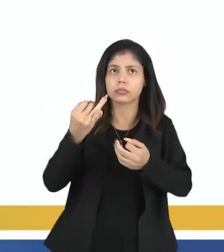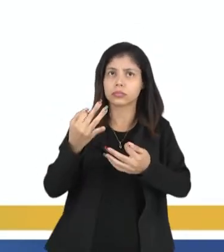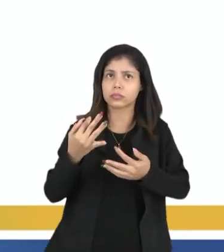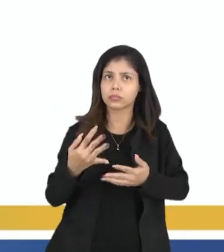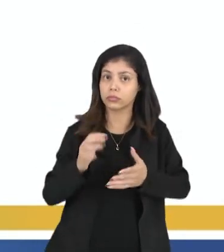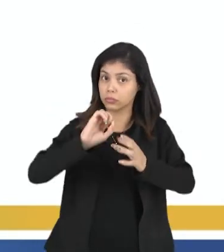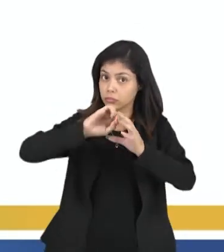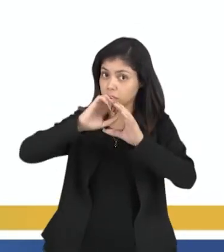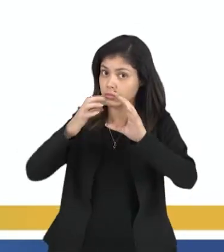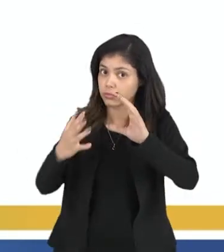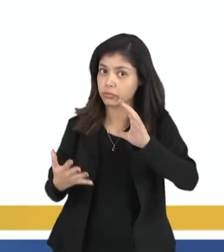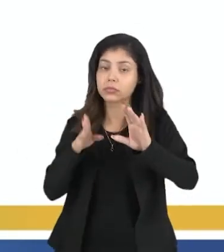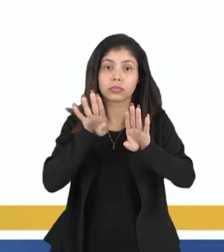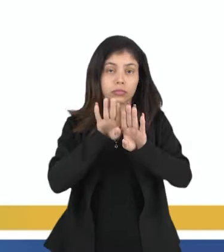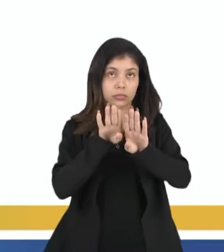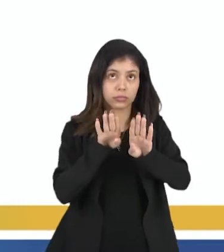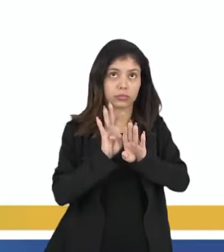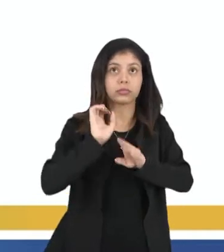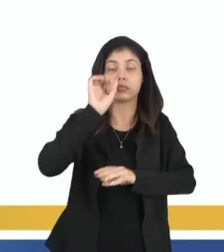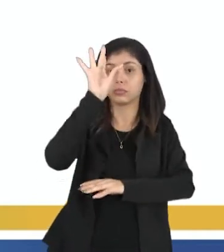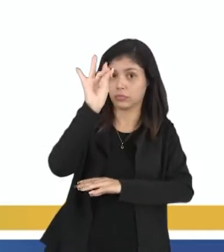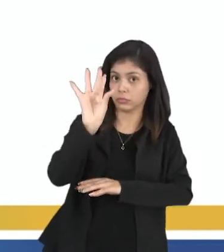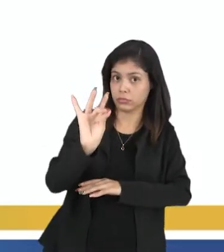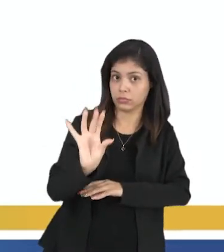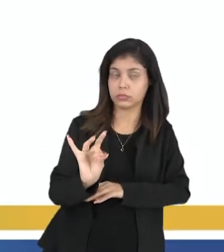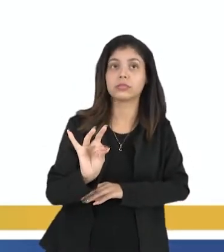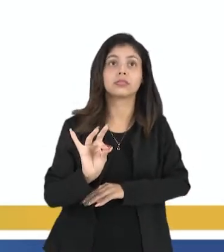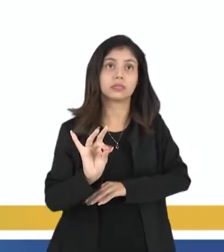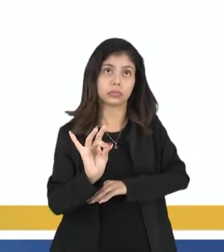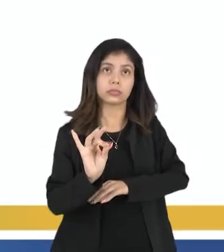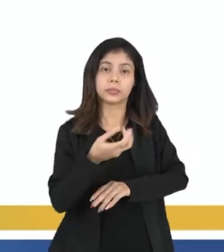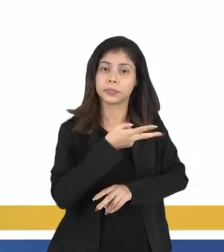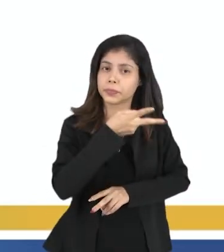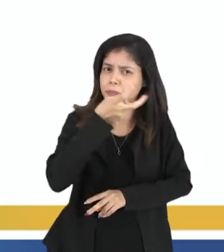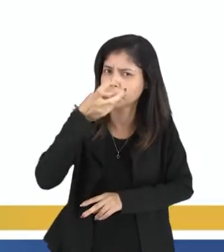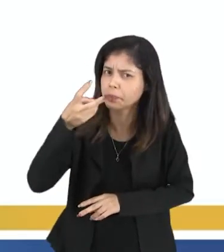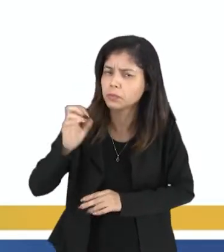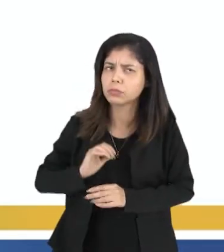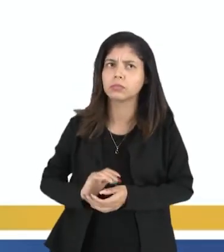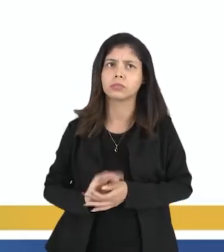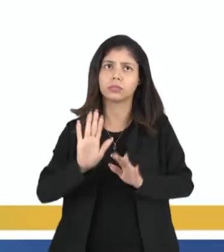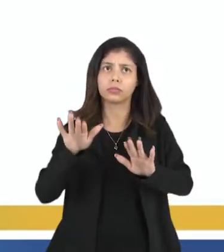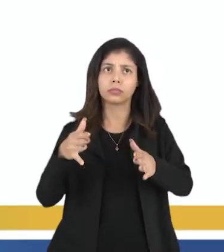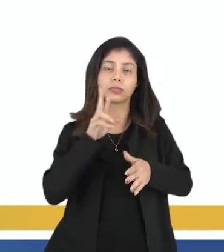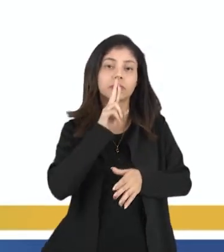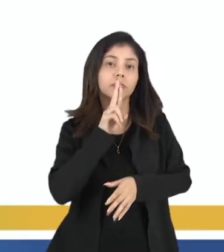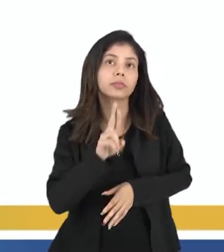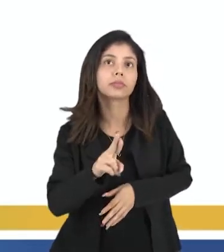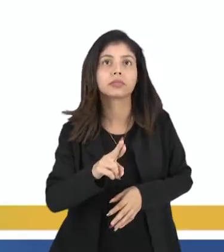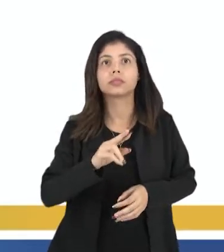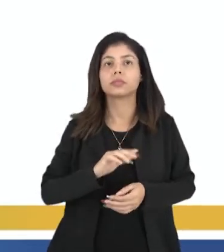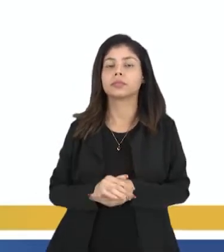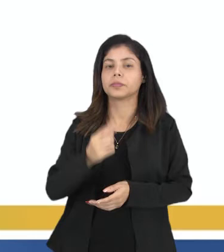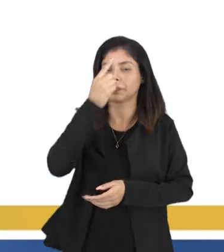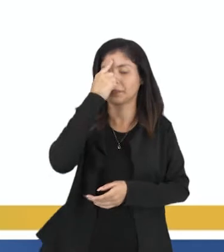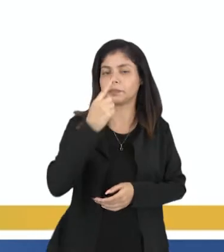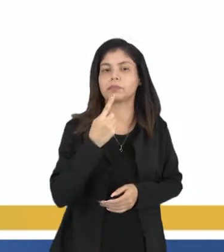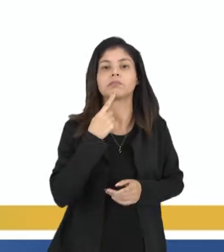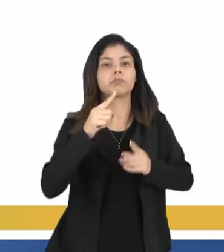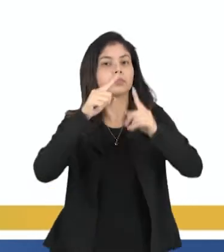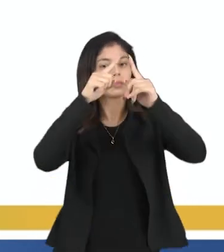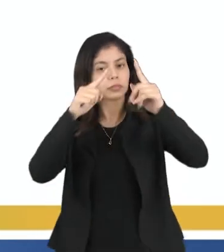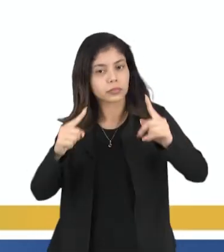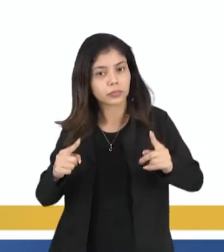as características e as suas classificações nós devemos perceber a equivalência ao calcular a área da figura formada